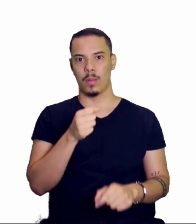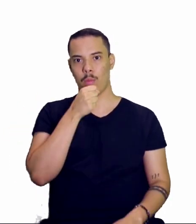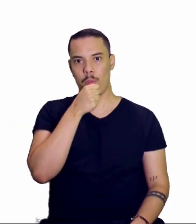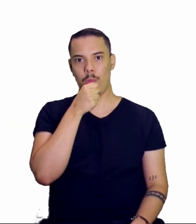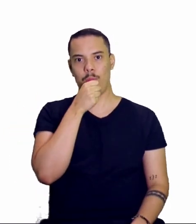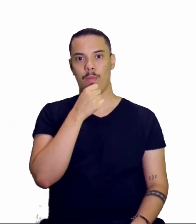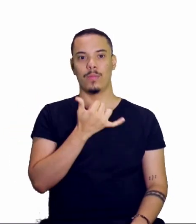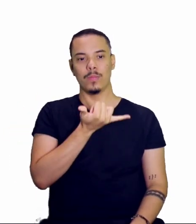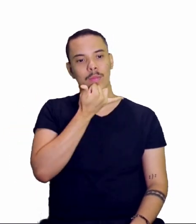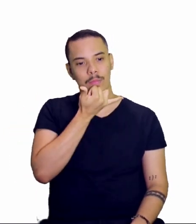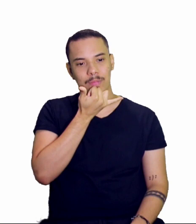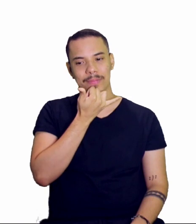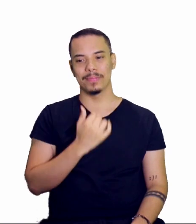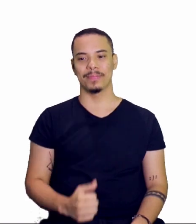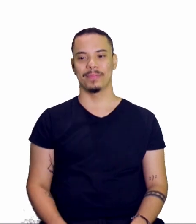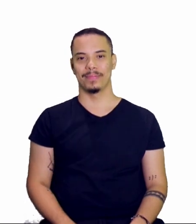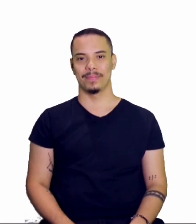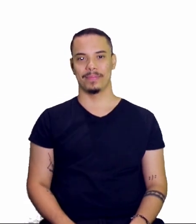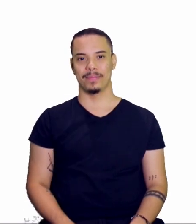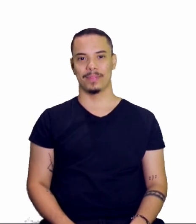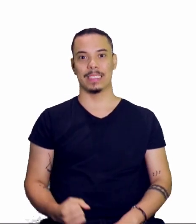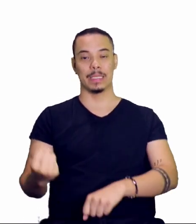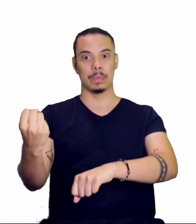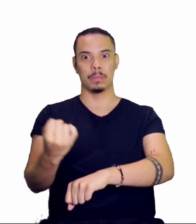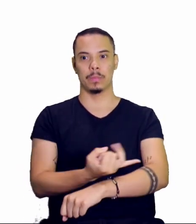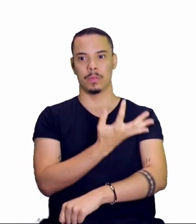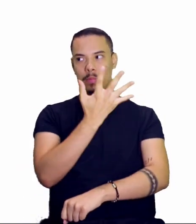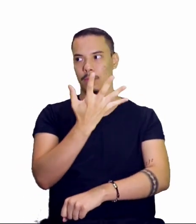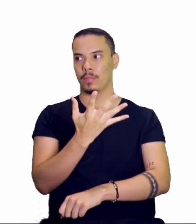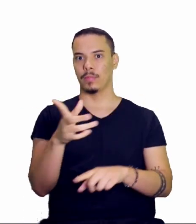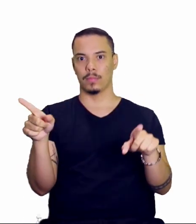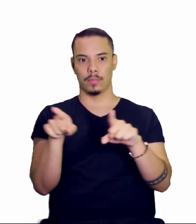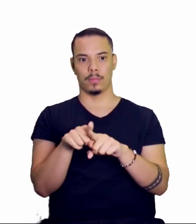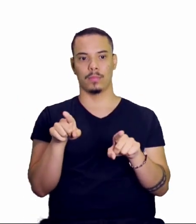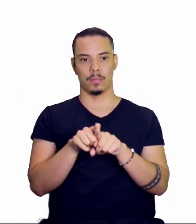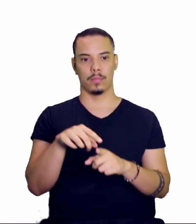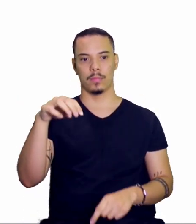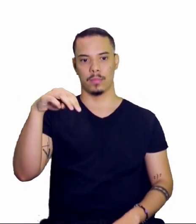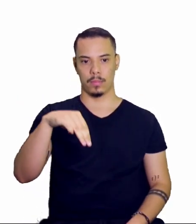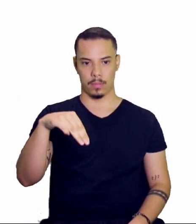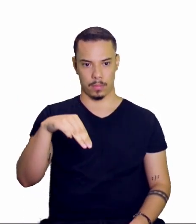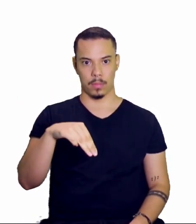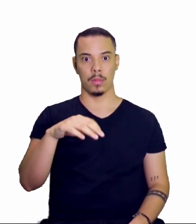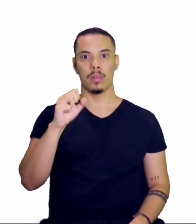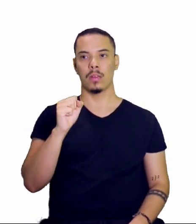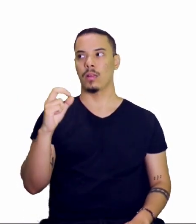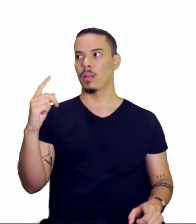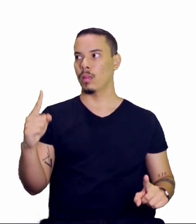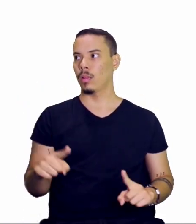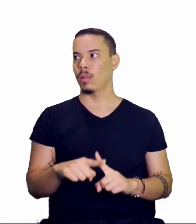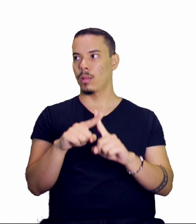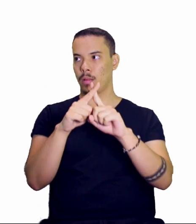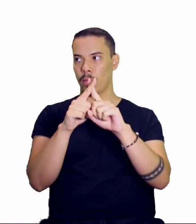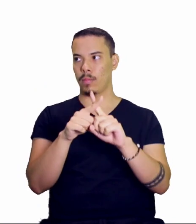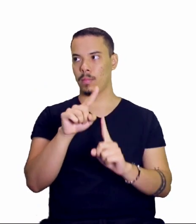emoção, né, professora? E transformar aqui 1 metro em milímetros, eu vou multiplicar por